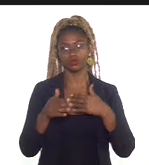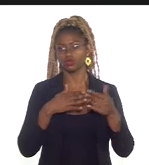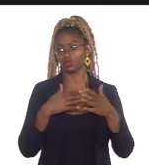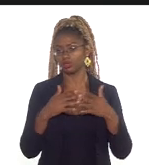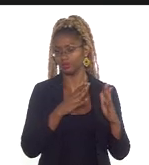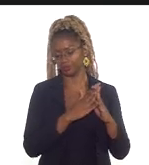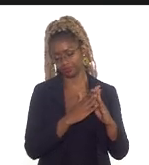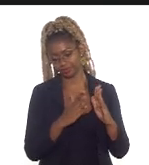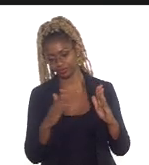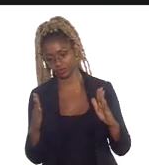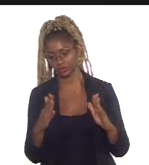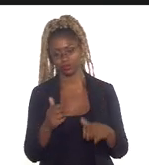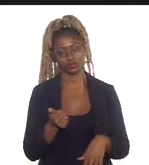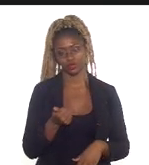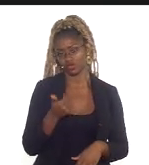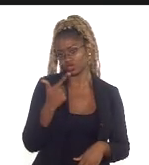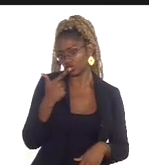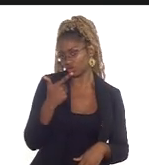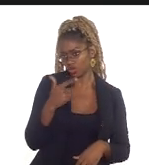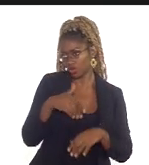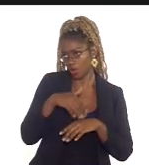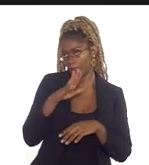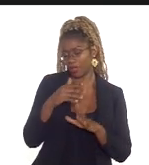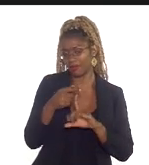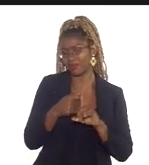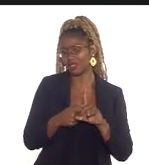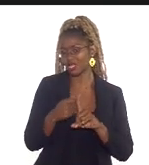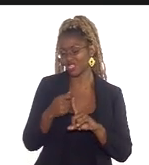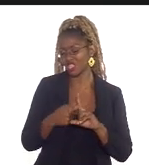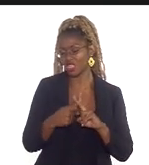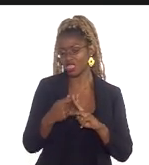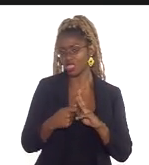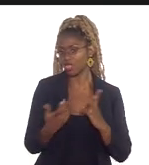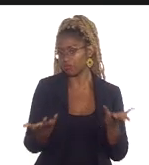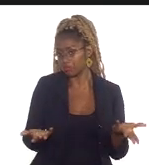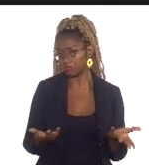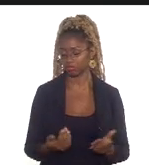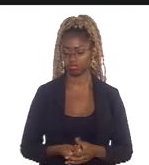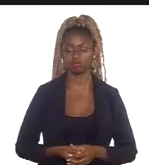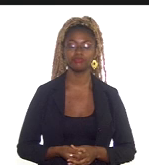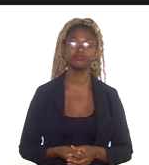prazo, seja de 12 meses ou mais, se por acaso